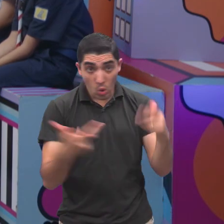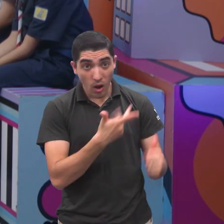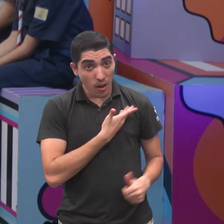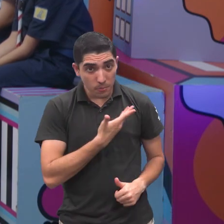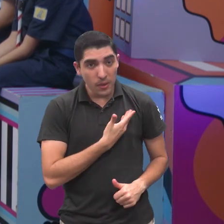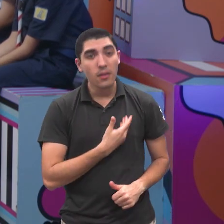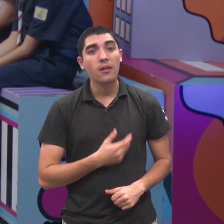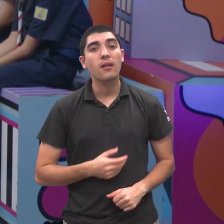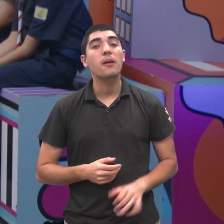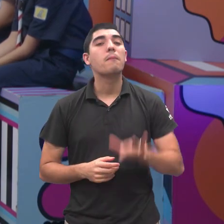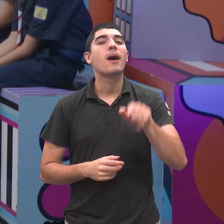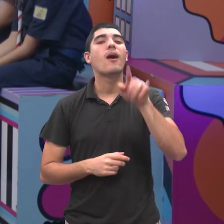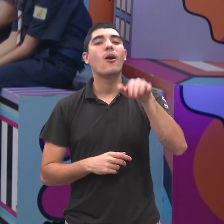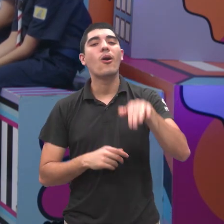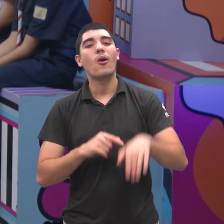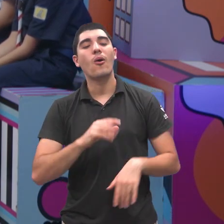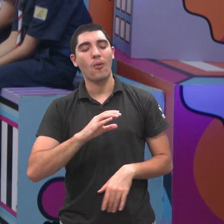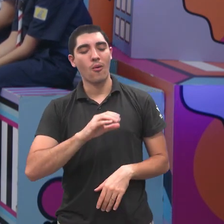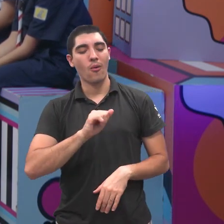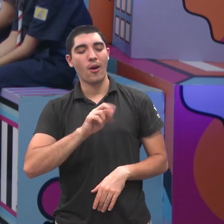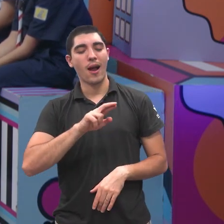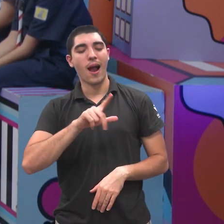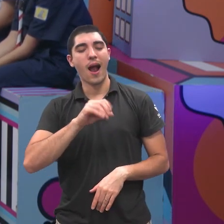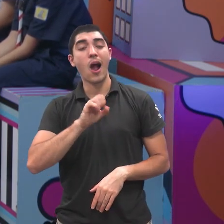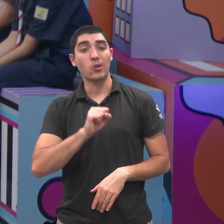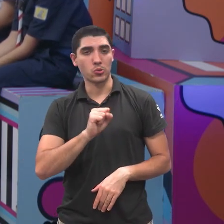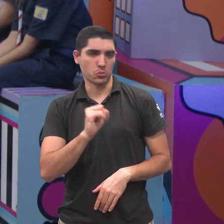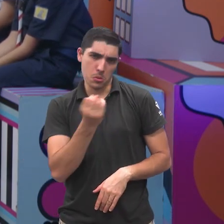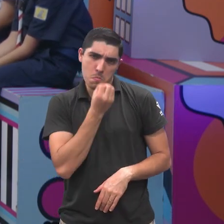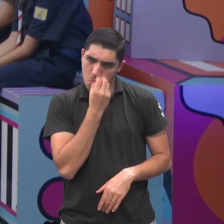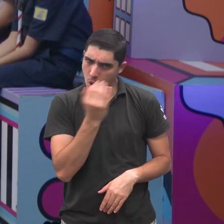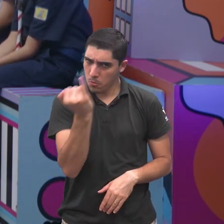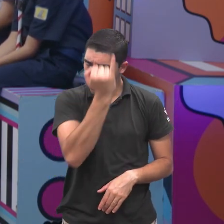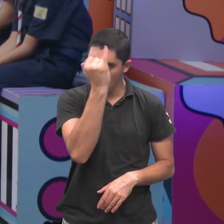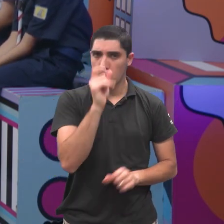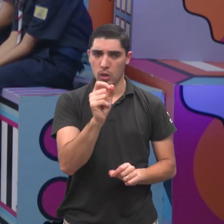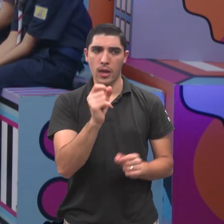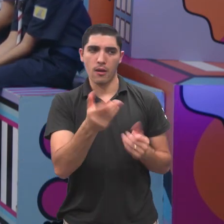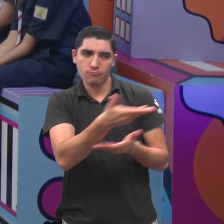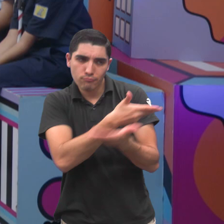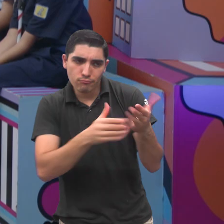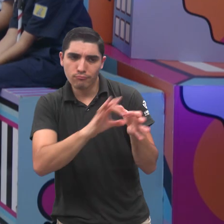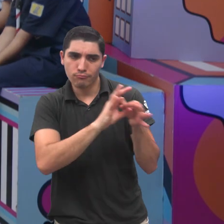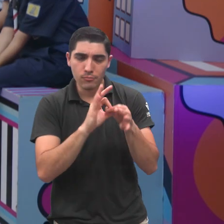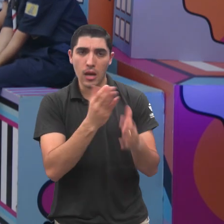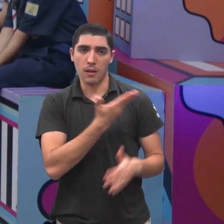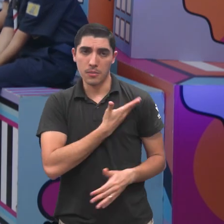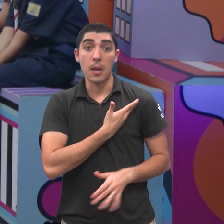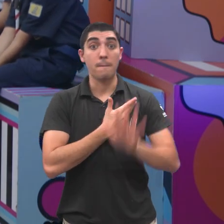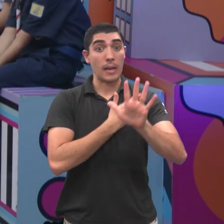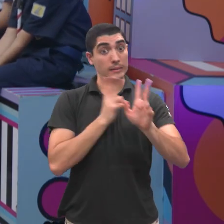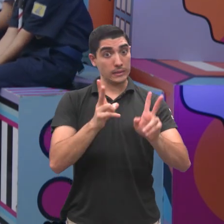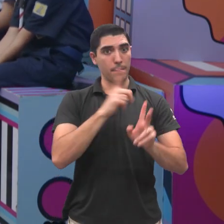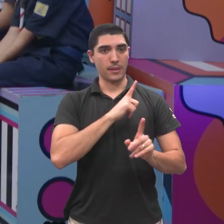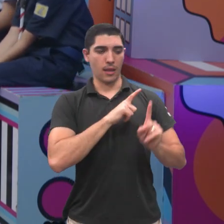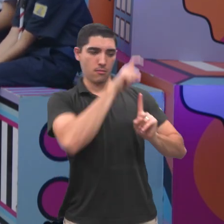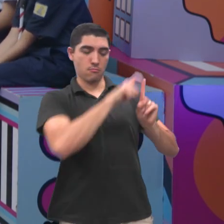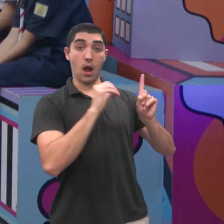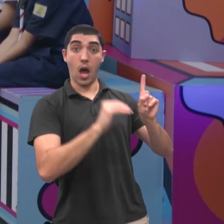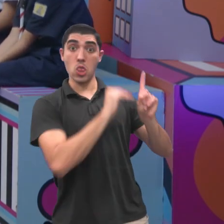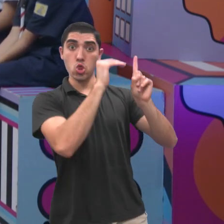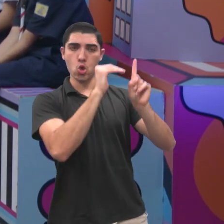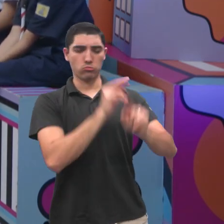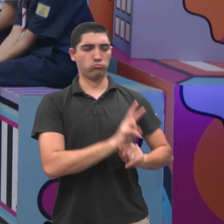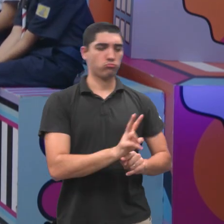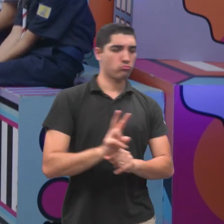amigo. É. Mas agora, Bacos, é bom a gente falar que tem esse entrosamento, tem essa amizade, mas tudo com supervisão e responsabilidade, né? Para Sim,